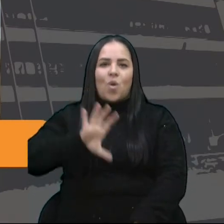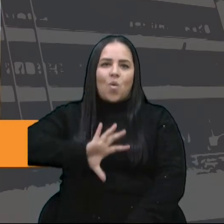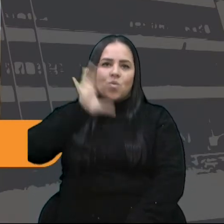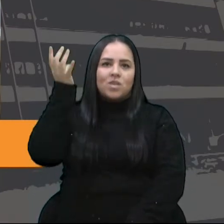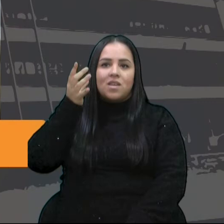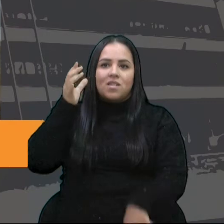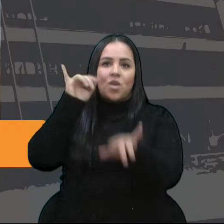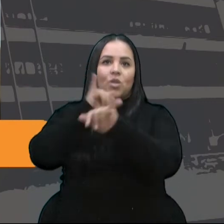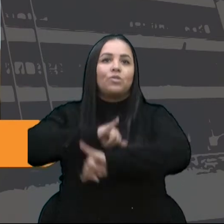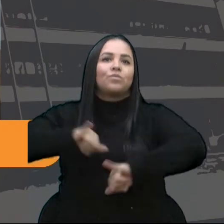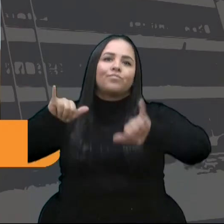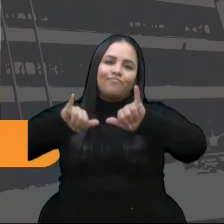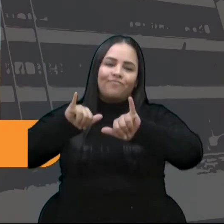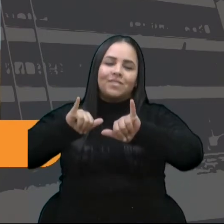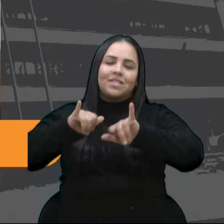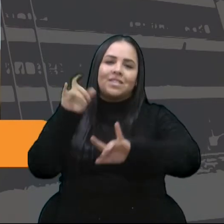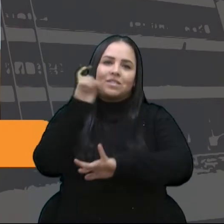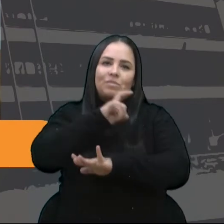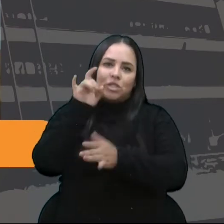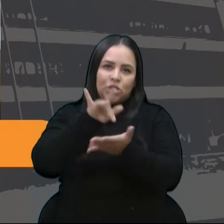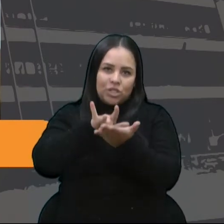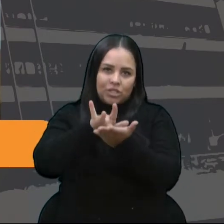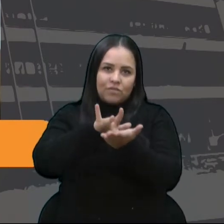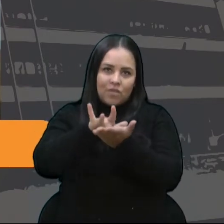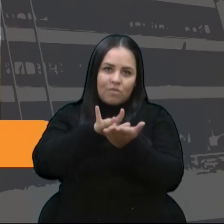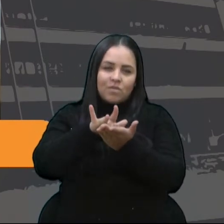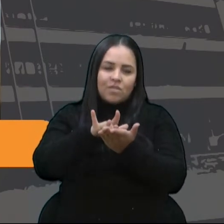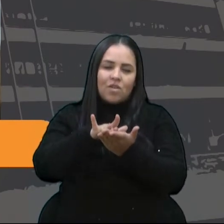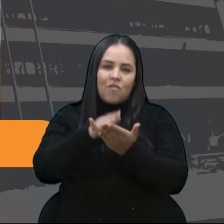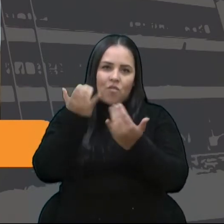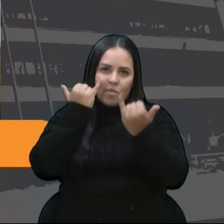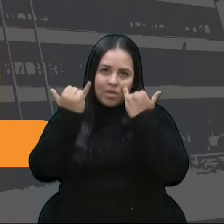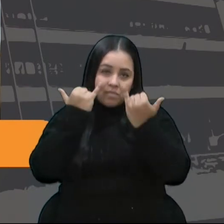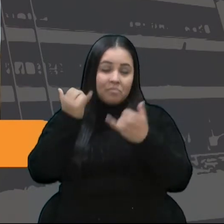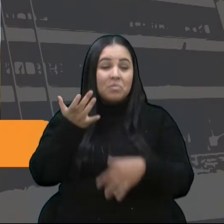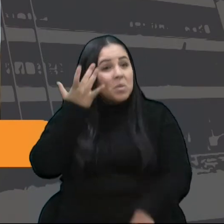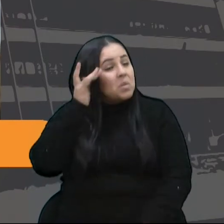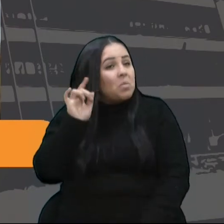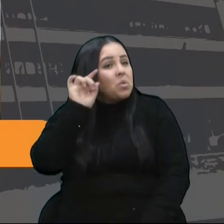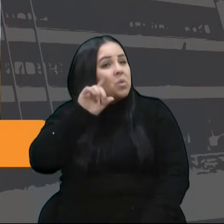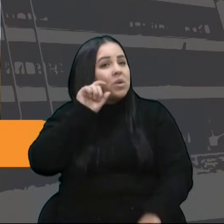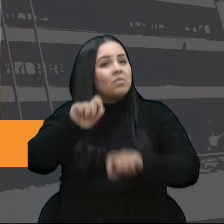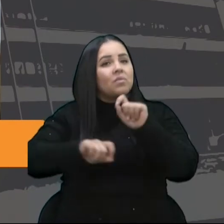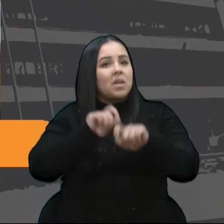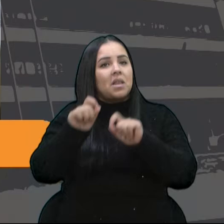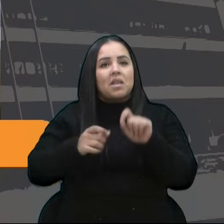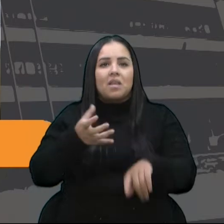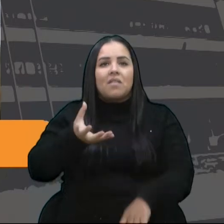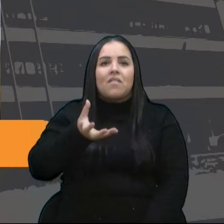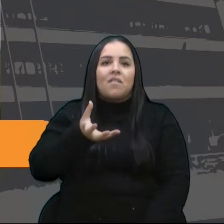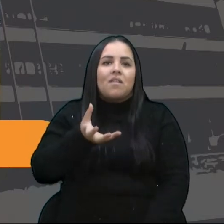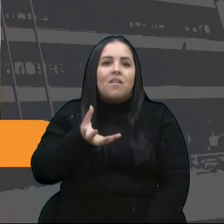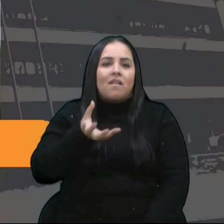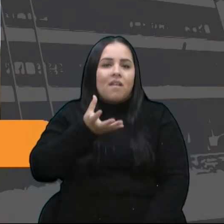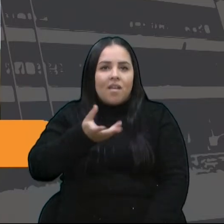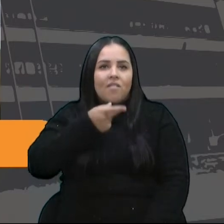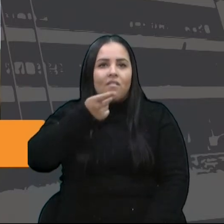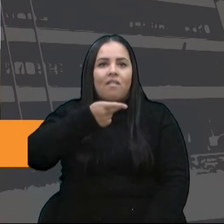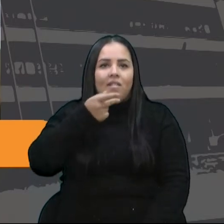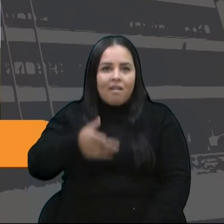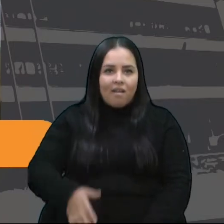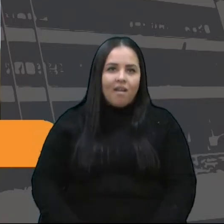sei a que episódio exatamente o Lucas se referia, né? Mas entendo que nesse cenário